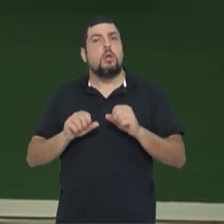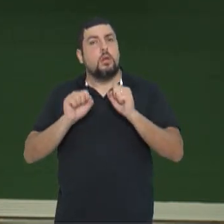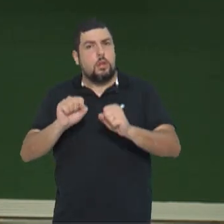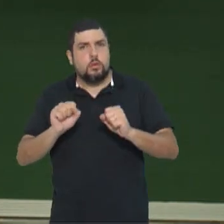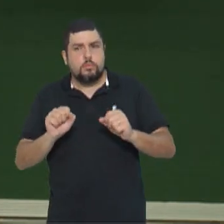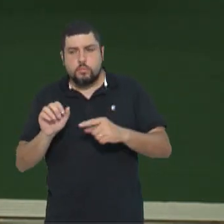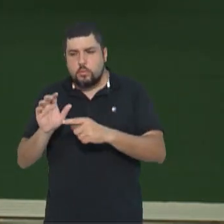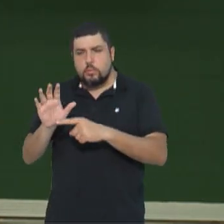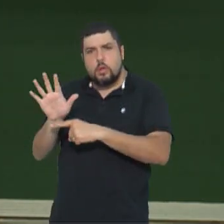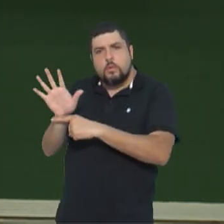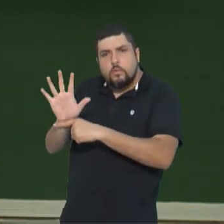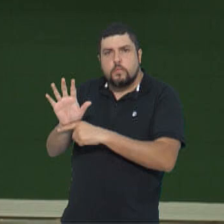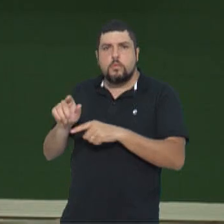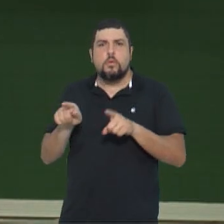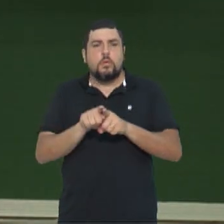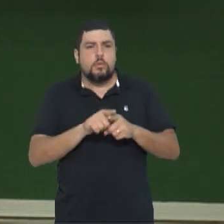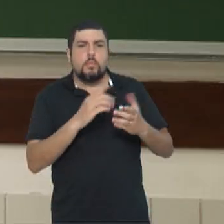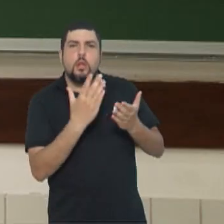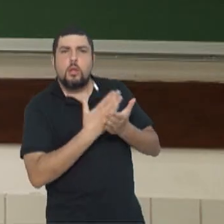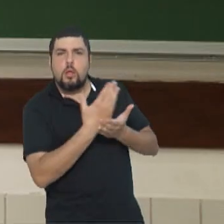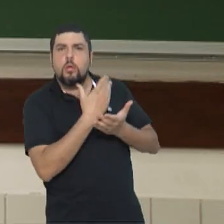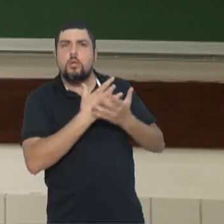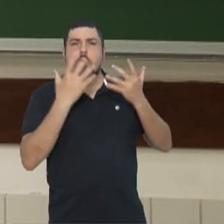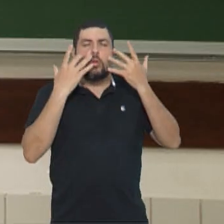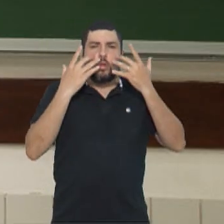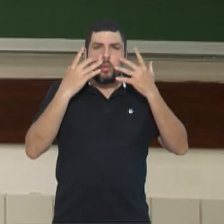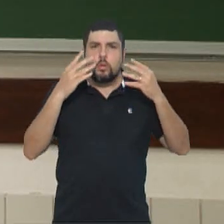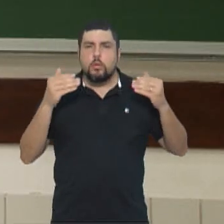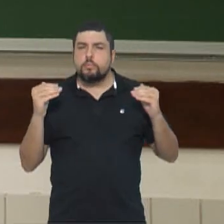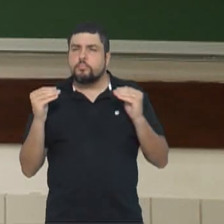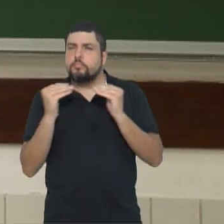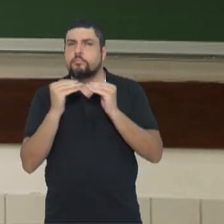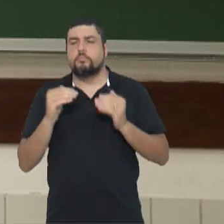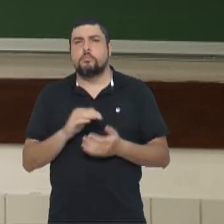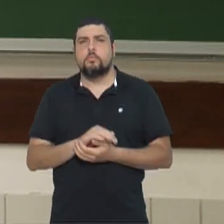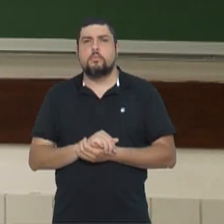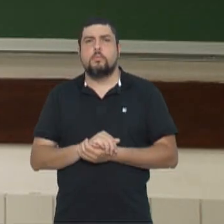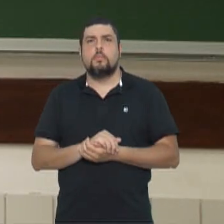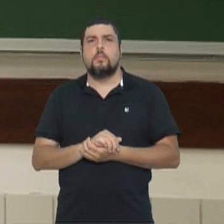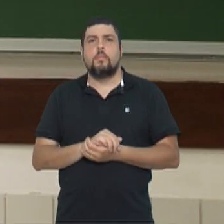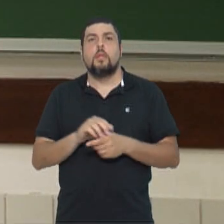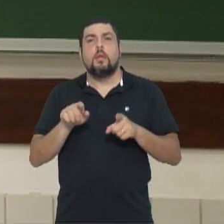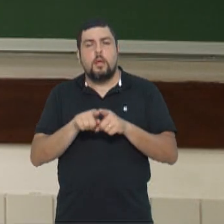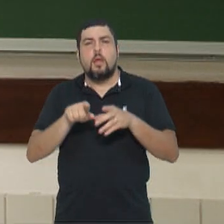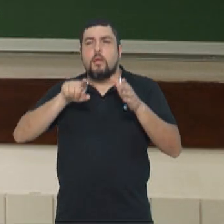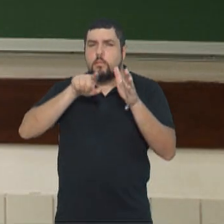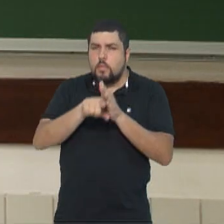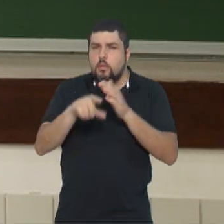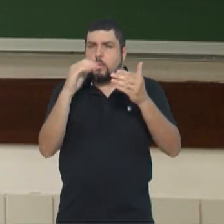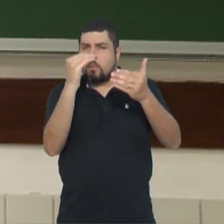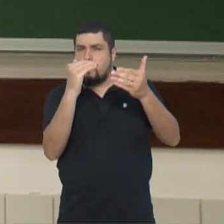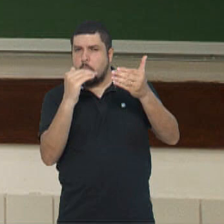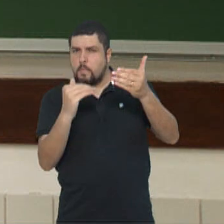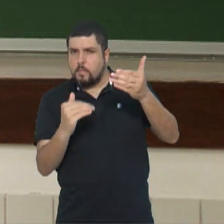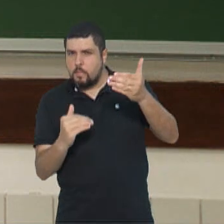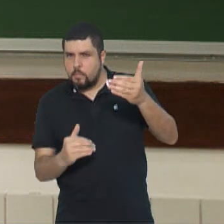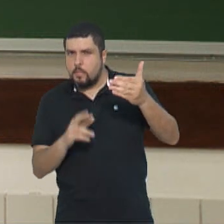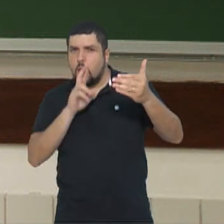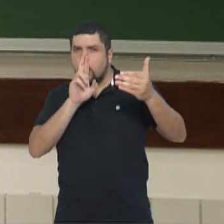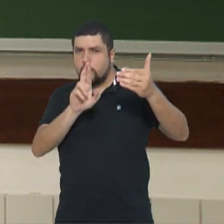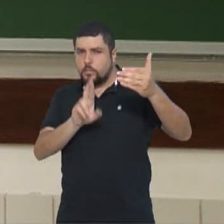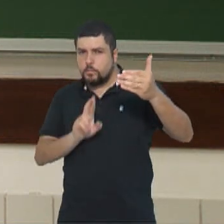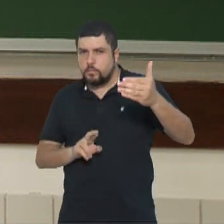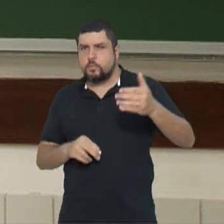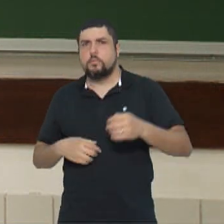melhor, né? A tua resenha. Planejamento com perguntas, você vai respondendo as perguntas no caderno. Exercício